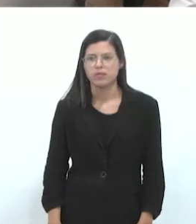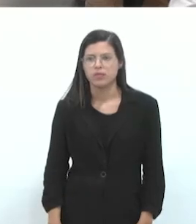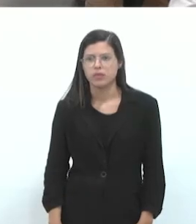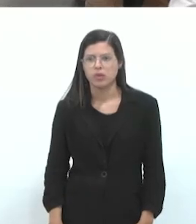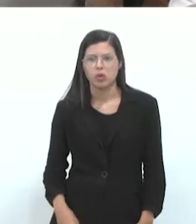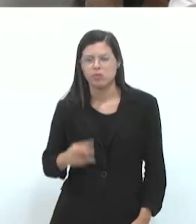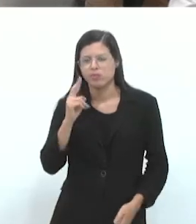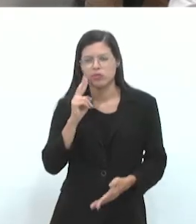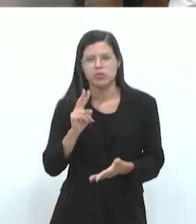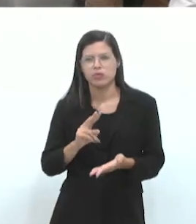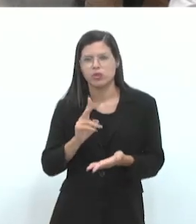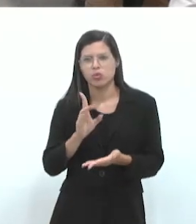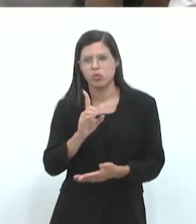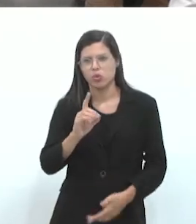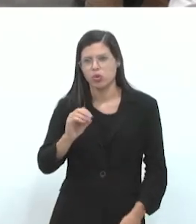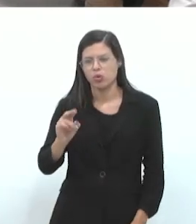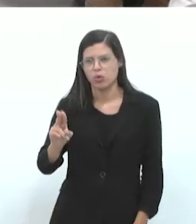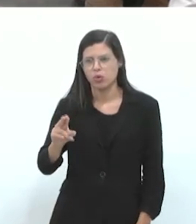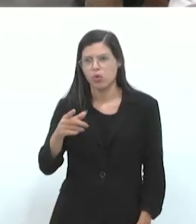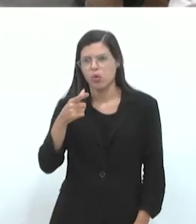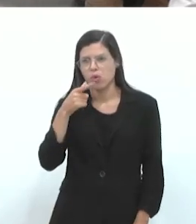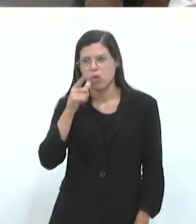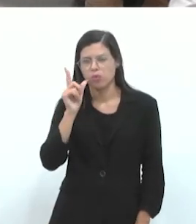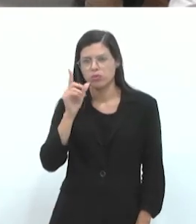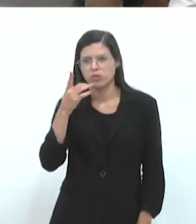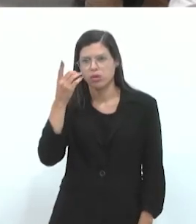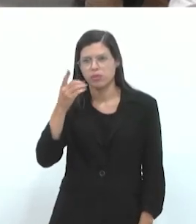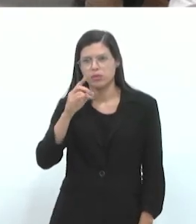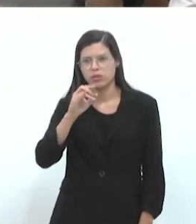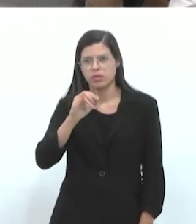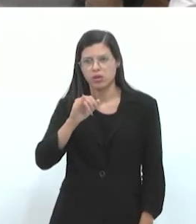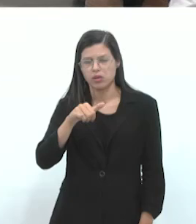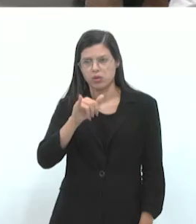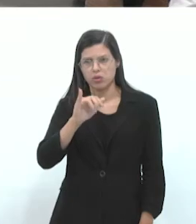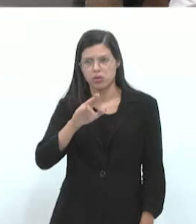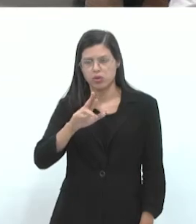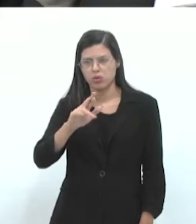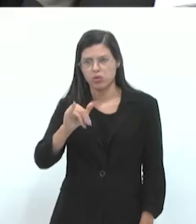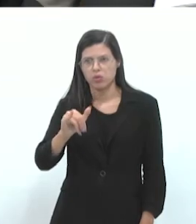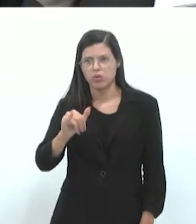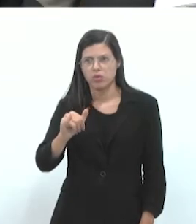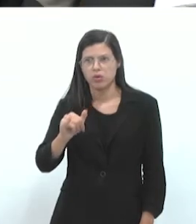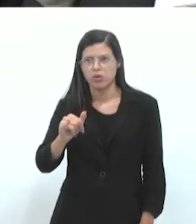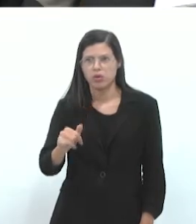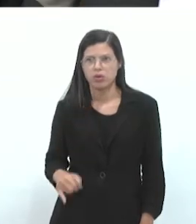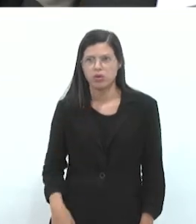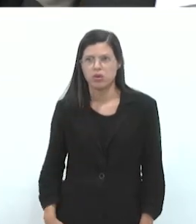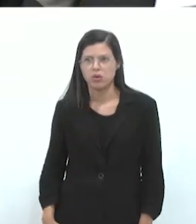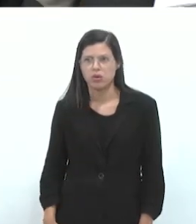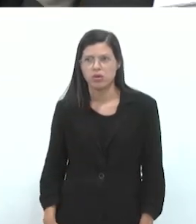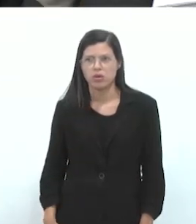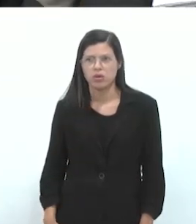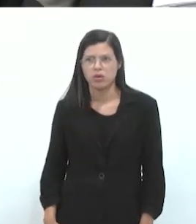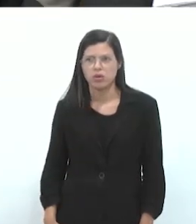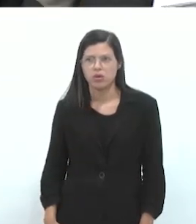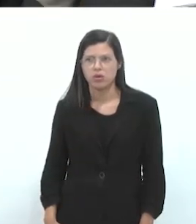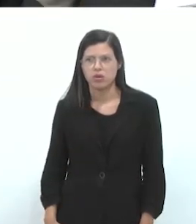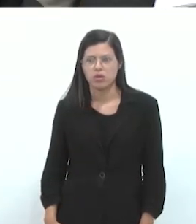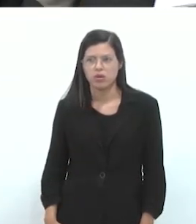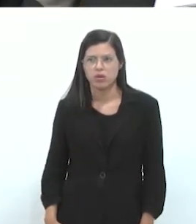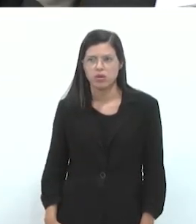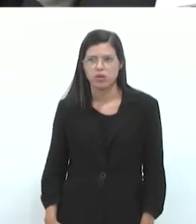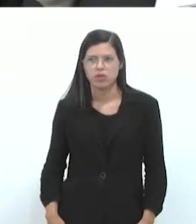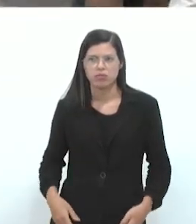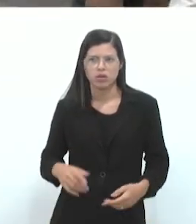Diário Oficial, mas ontem o deputado Yuri tinha me passado a informação que ele acreditava que o dele havia sido o primeiro sobre o tema. Acho que só tem que certificar. Não foi